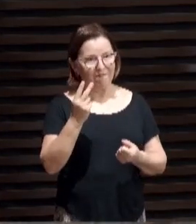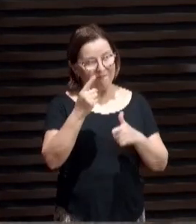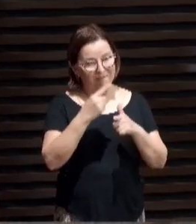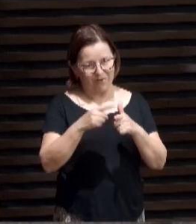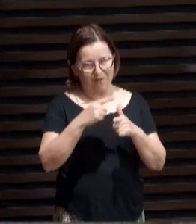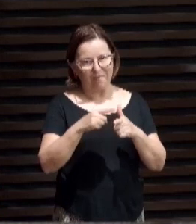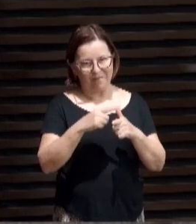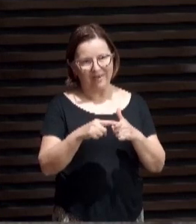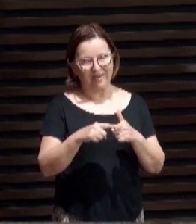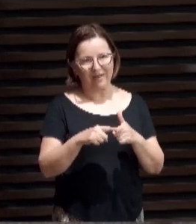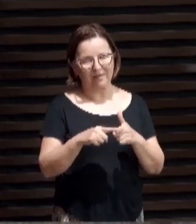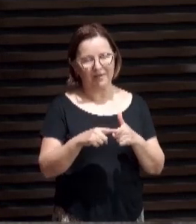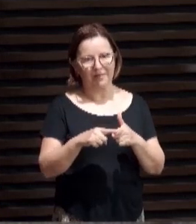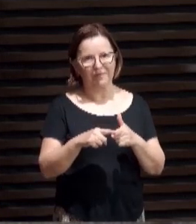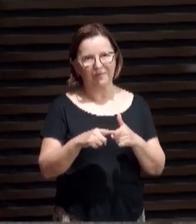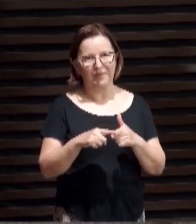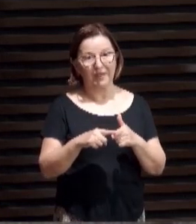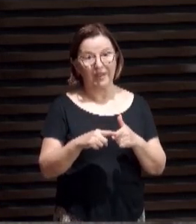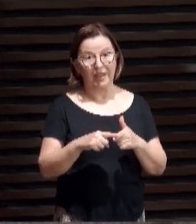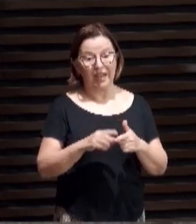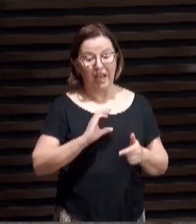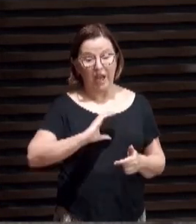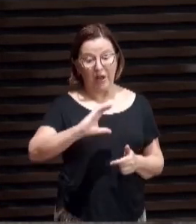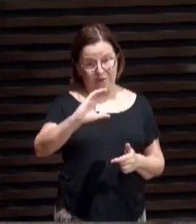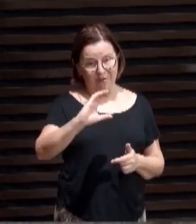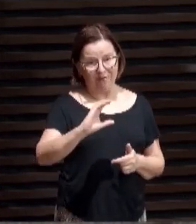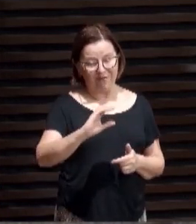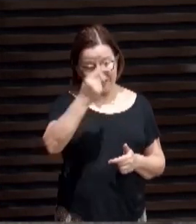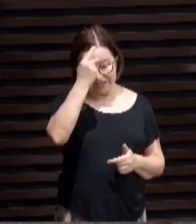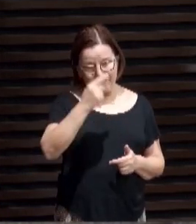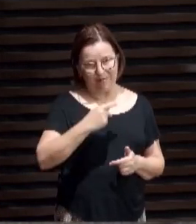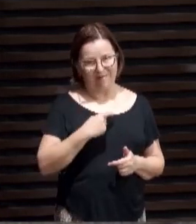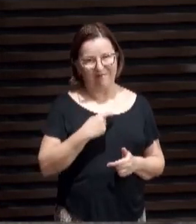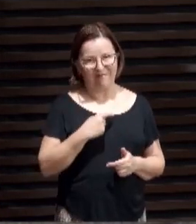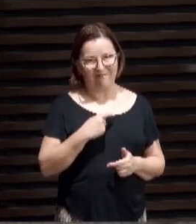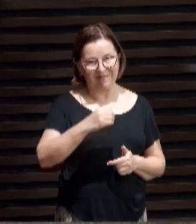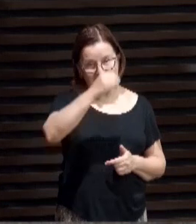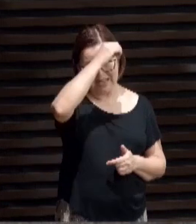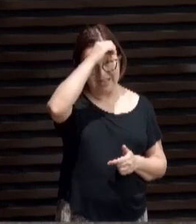Alguém disse que a ignorância e a autoconfiança são irmãs gêmeas.